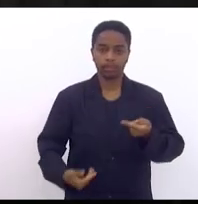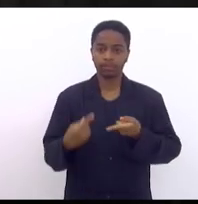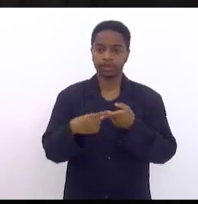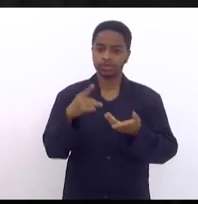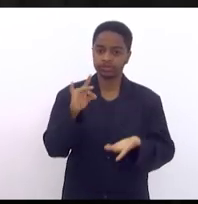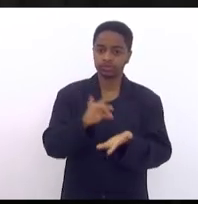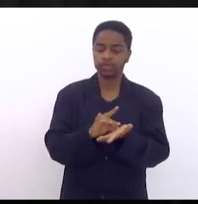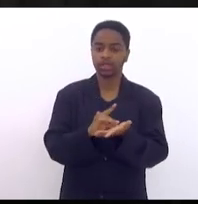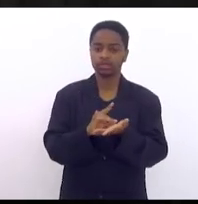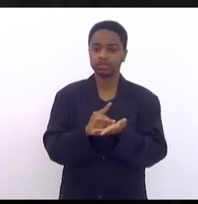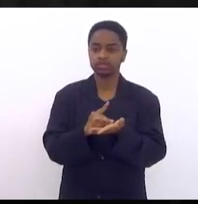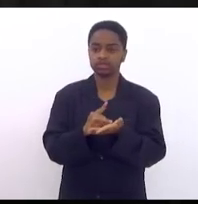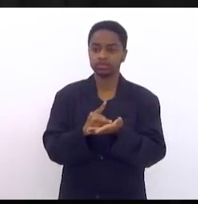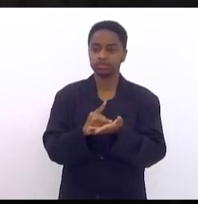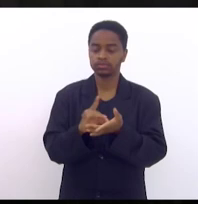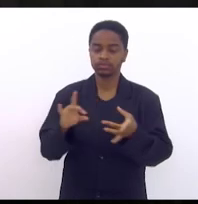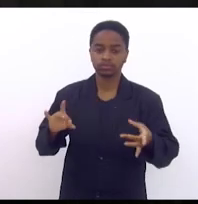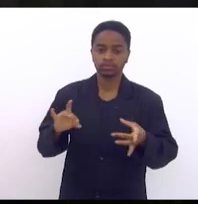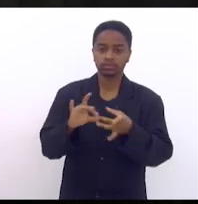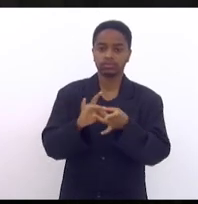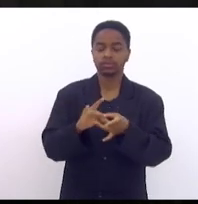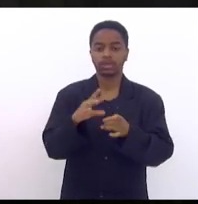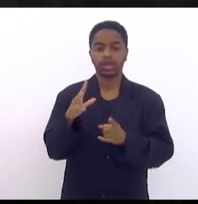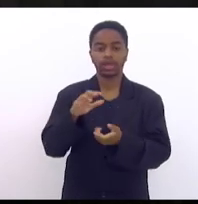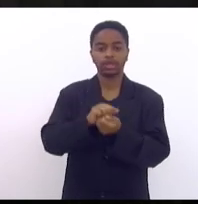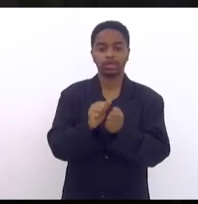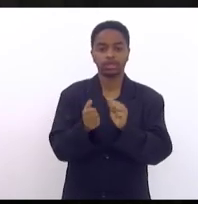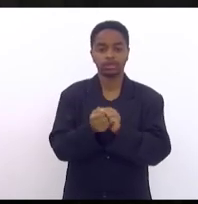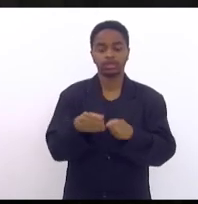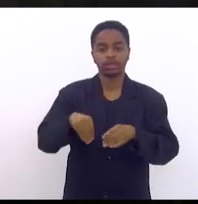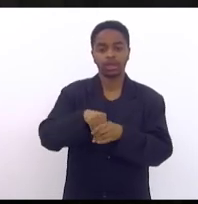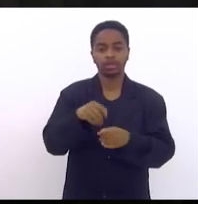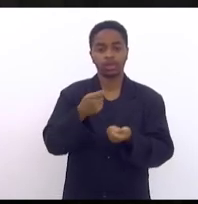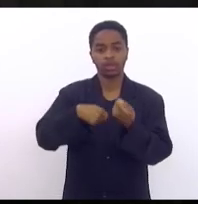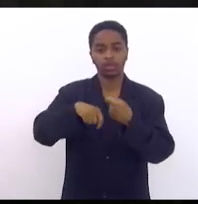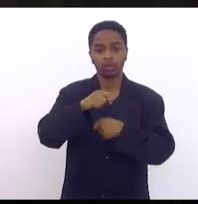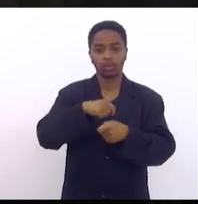esta inserção do artesanato na economia real.